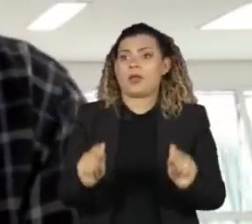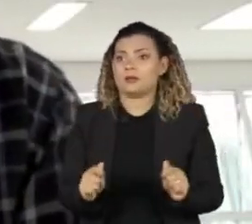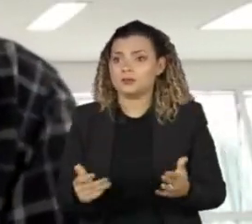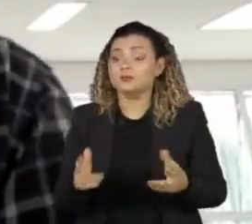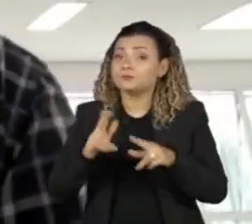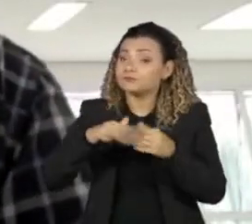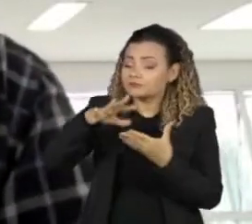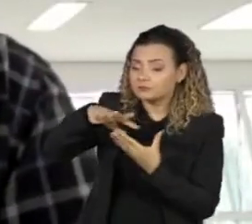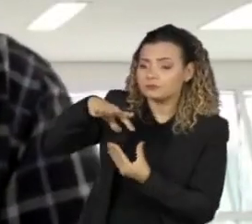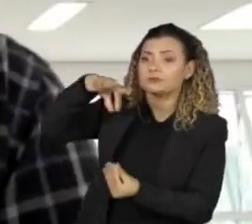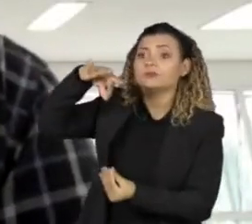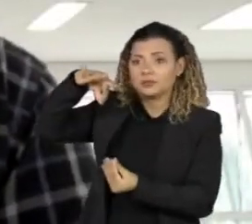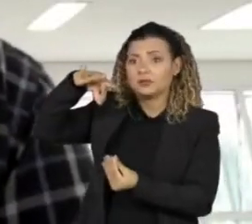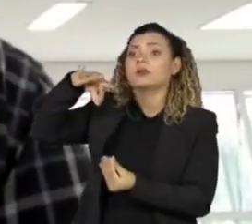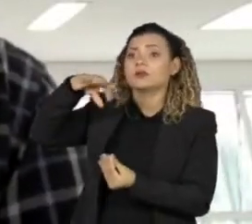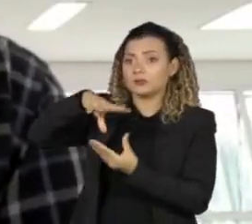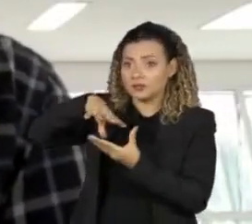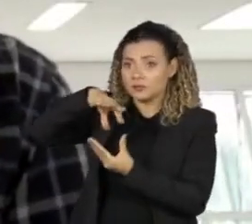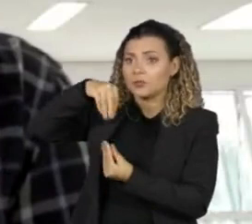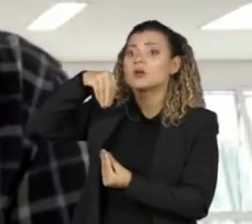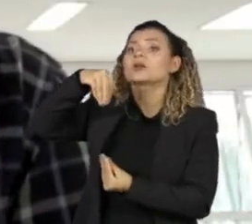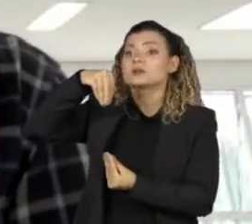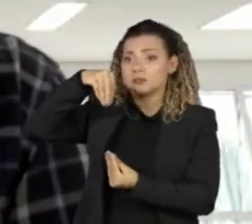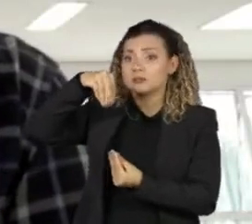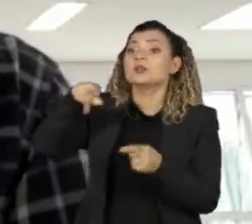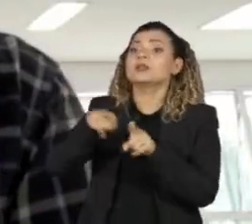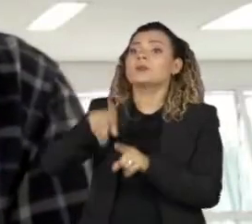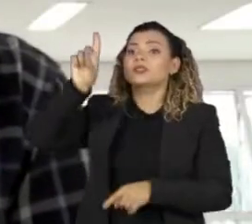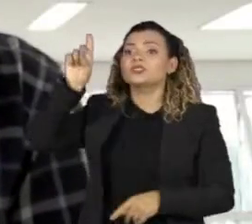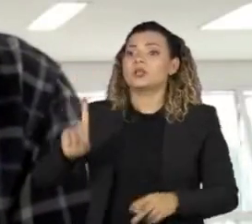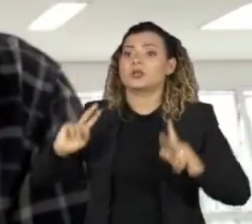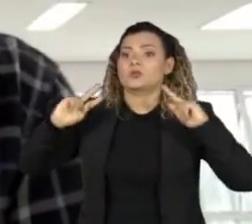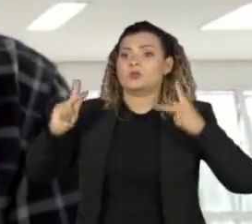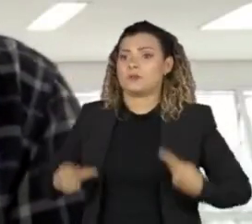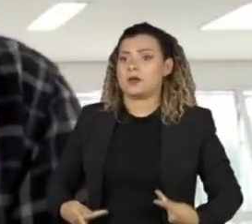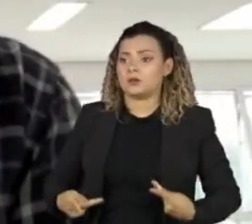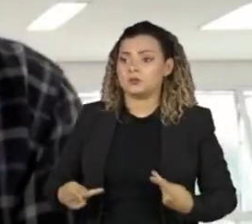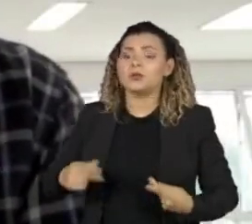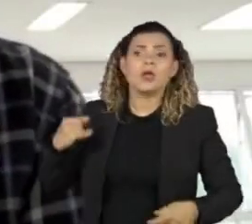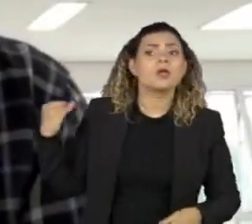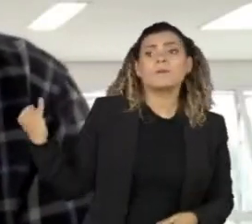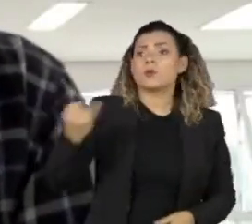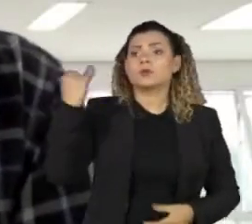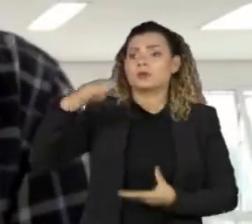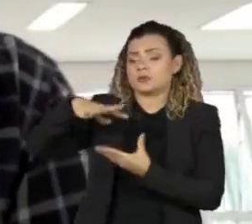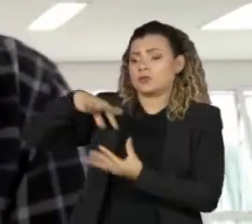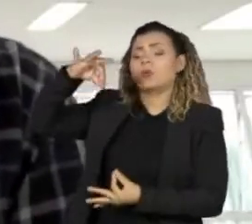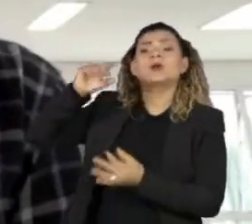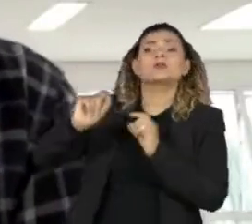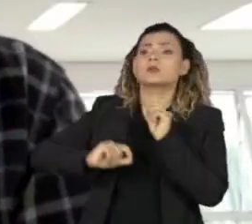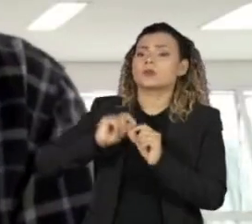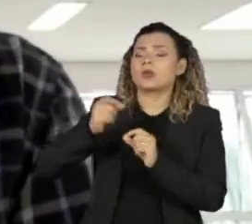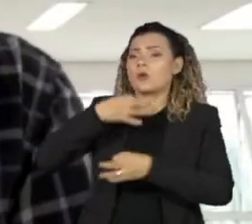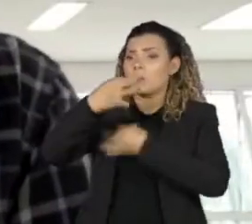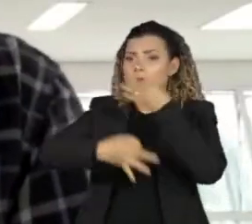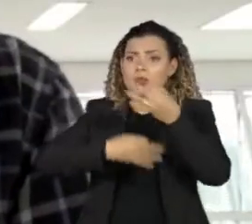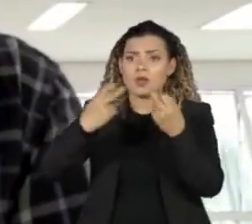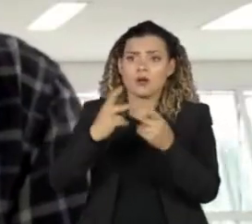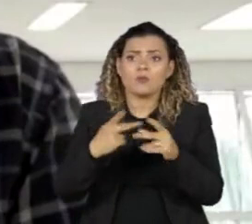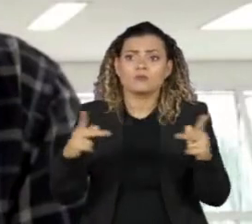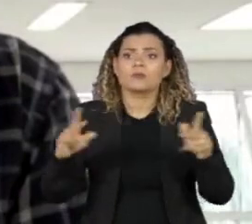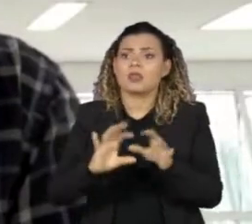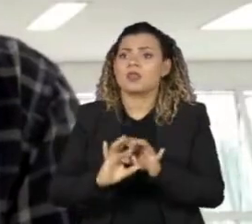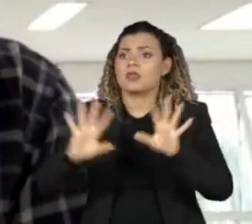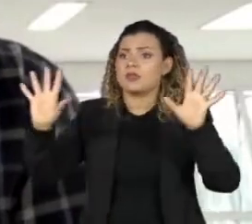entre democracia e direitos humanos, porque um papel fundamental da democracia é garantir o direito à liberdade de expressão, o direito à